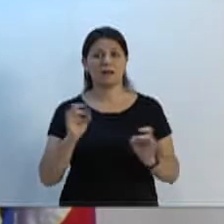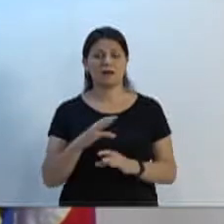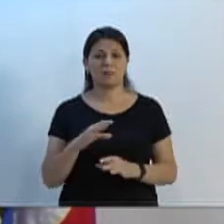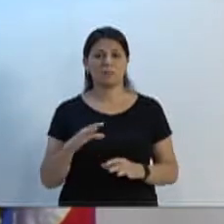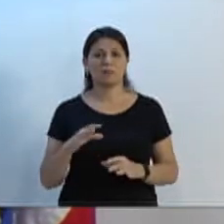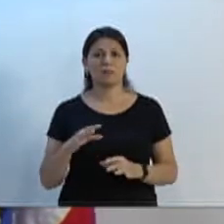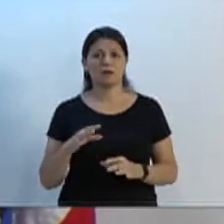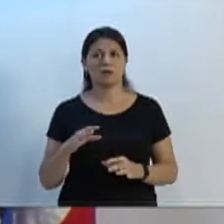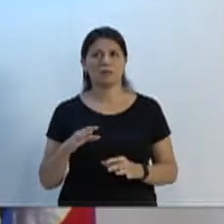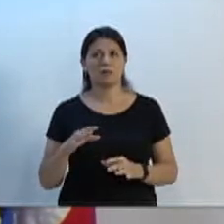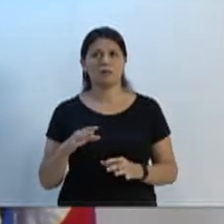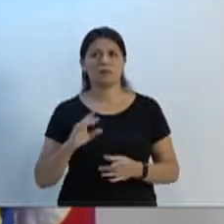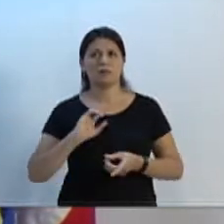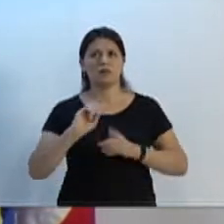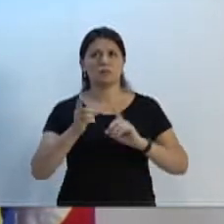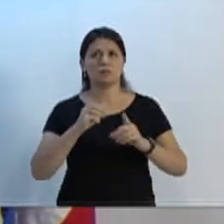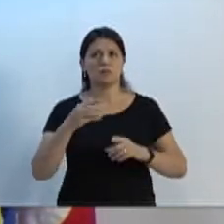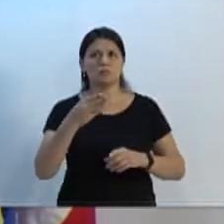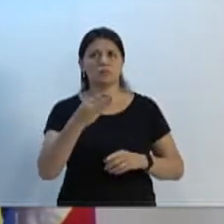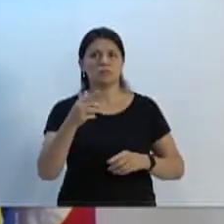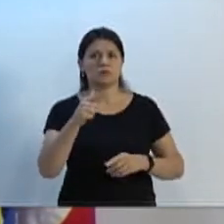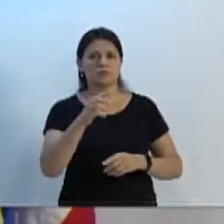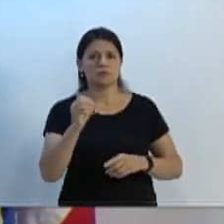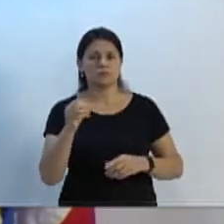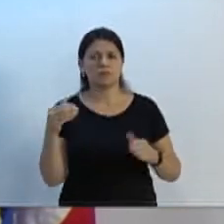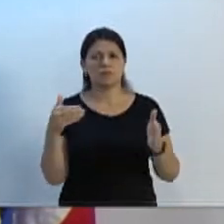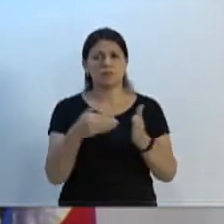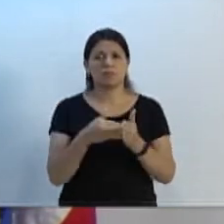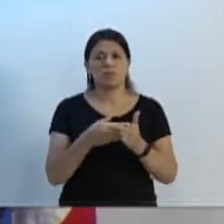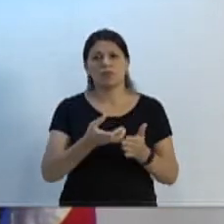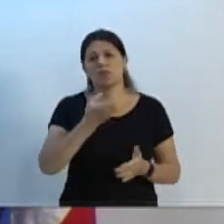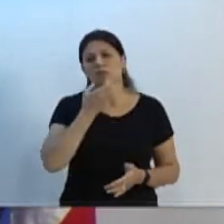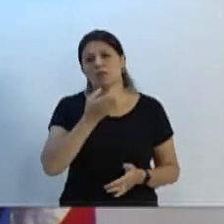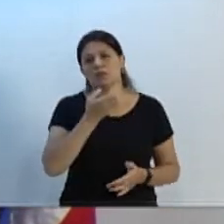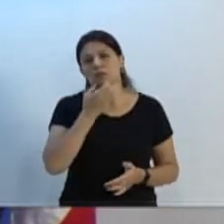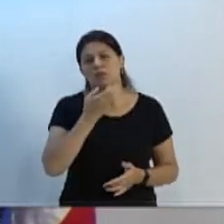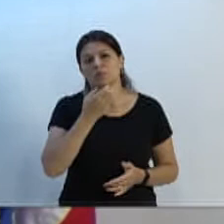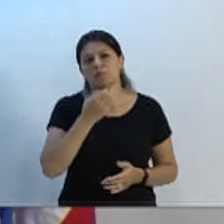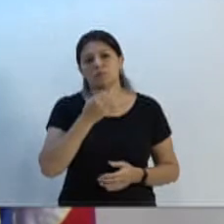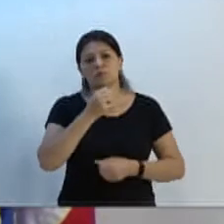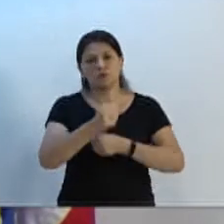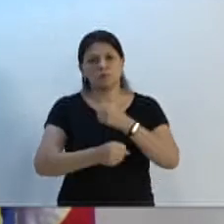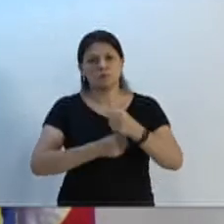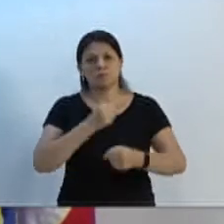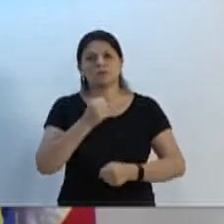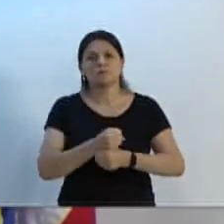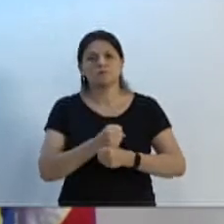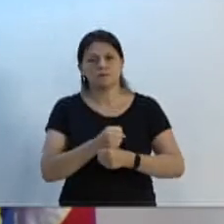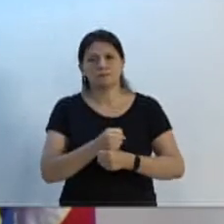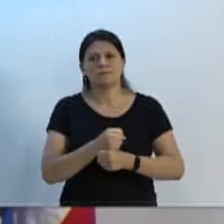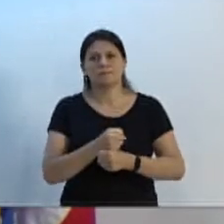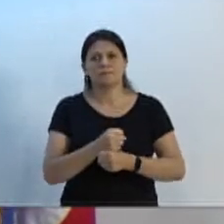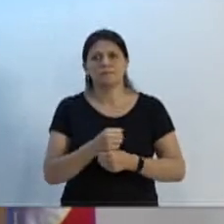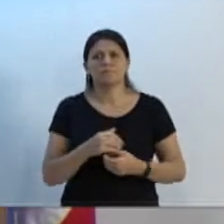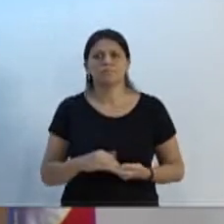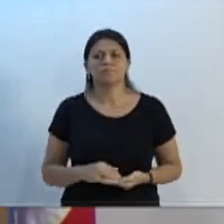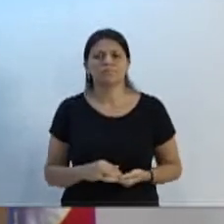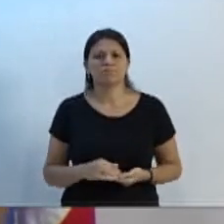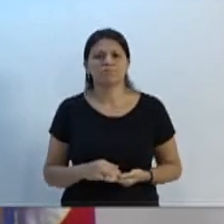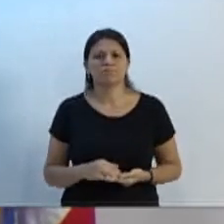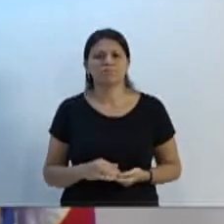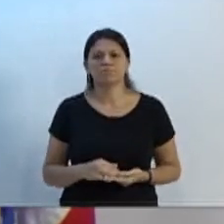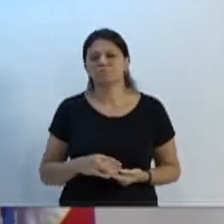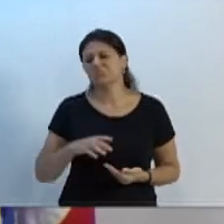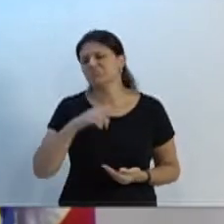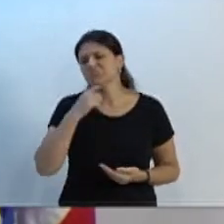duplicação da 470 até dezembro de 2021 e ninguém